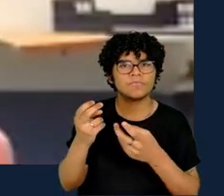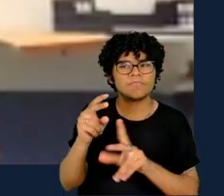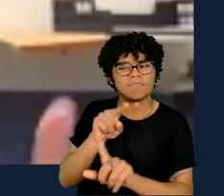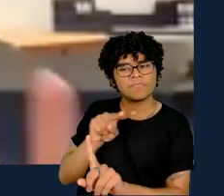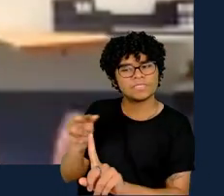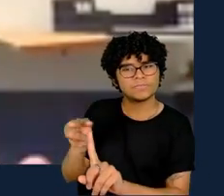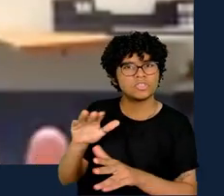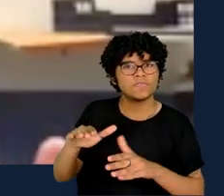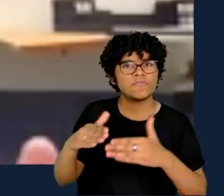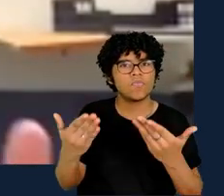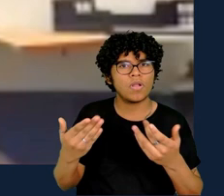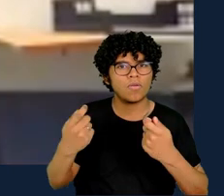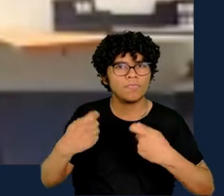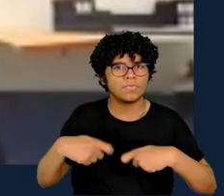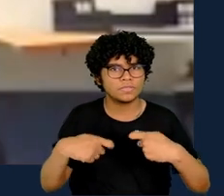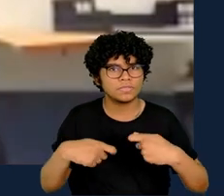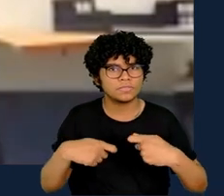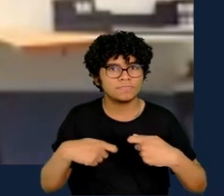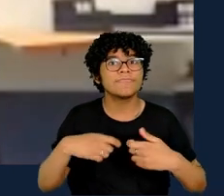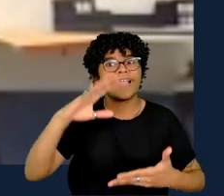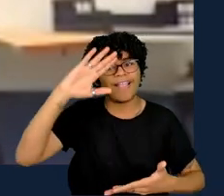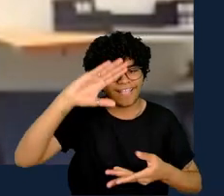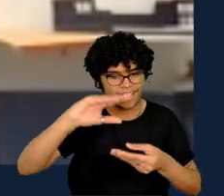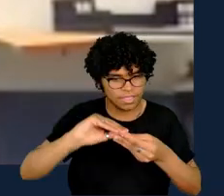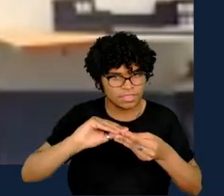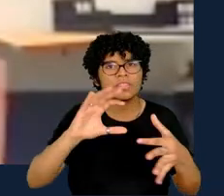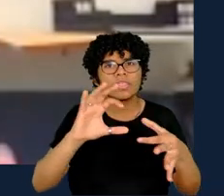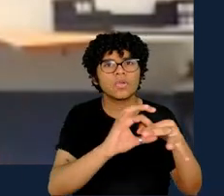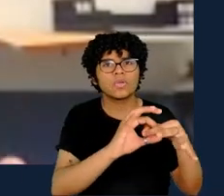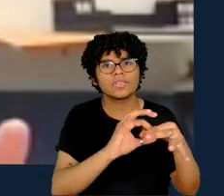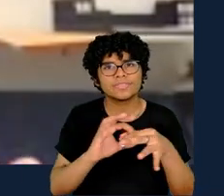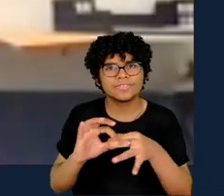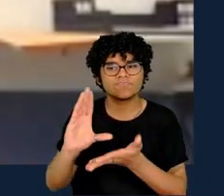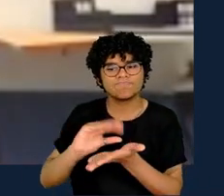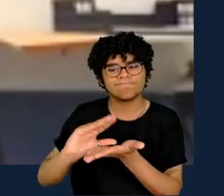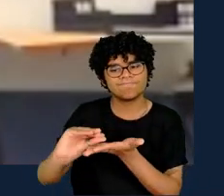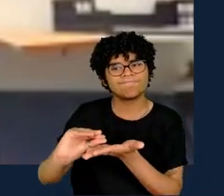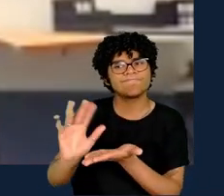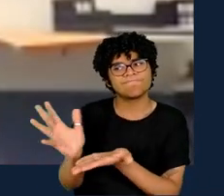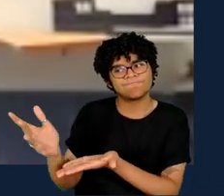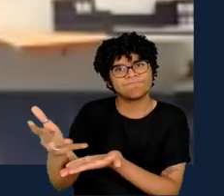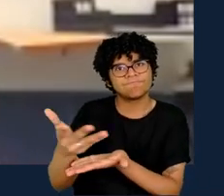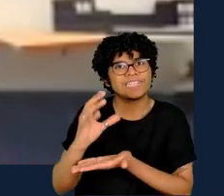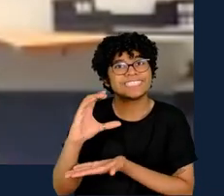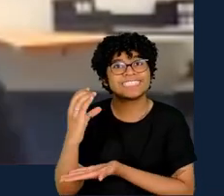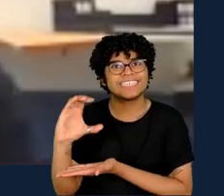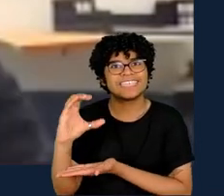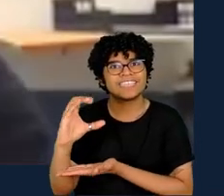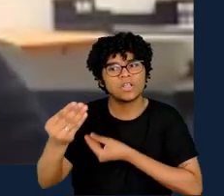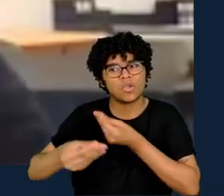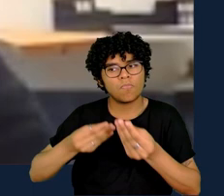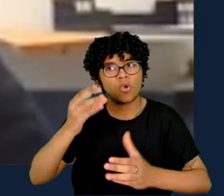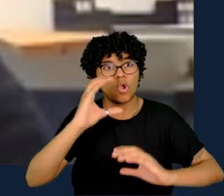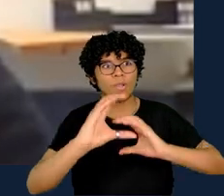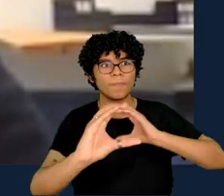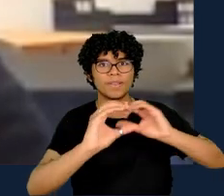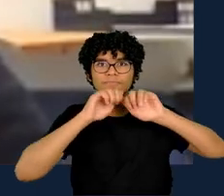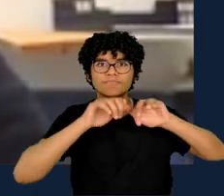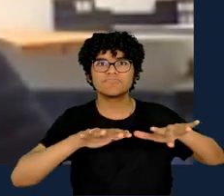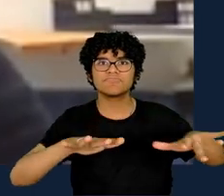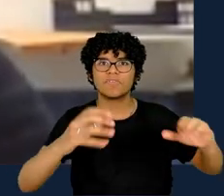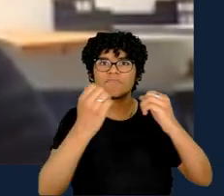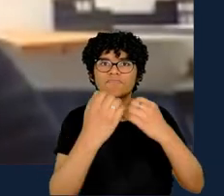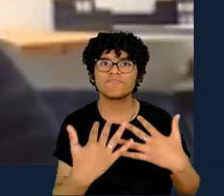entender o contexto dos dados científicos e comunicar esse contexto para o público. Acho que é isso.